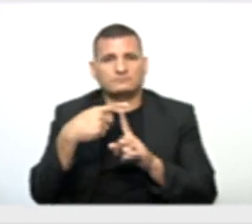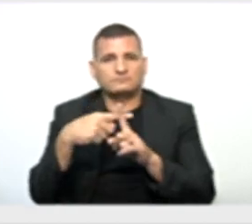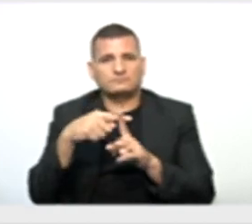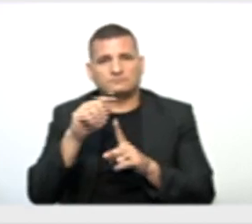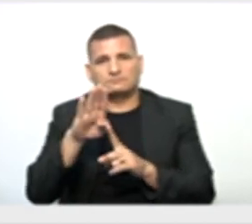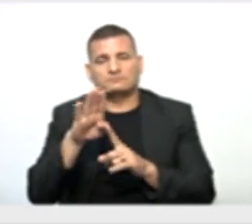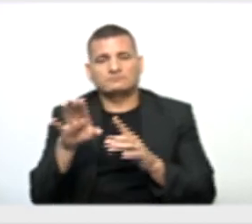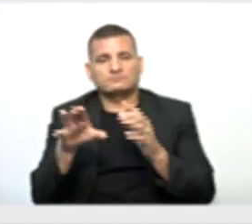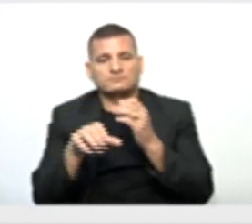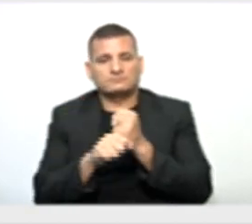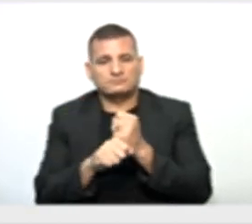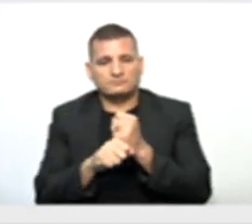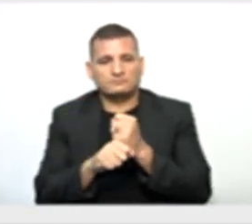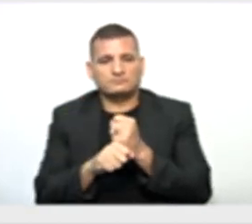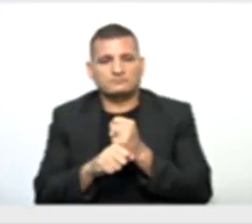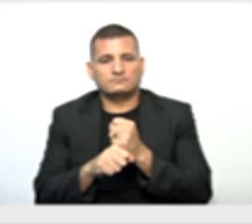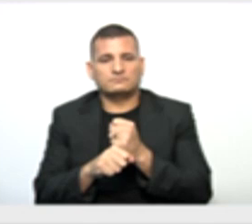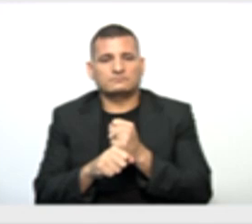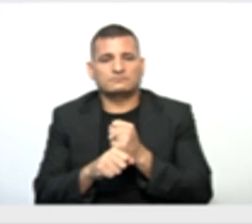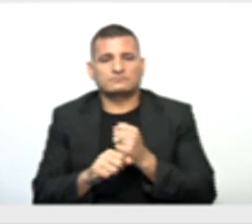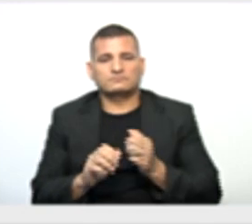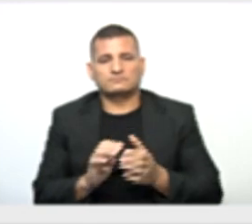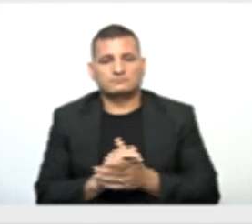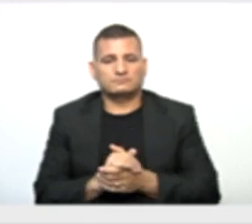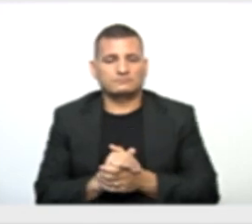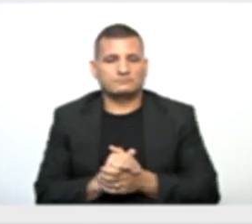imprimir print o C.